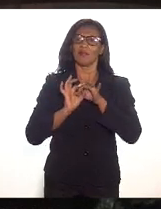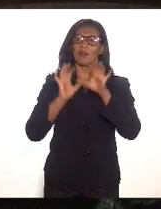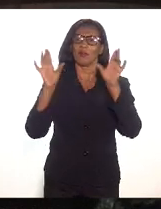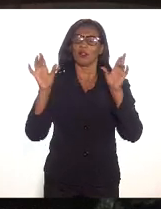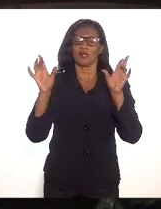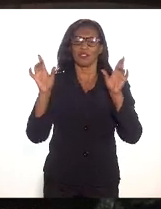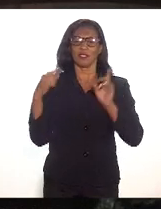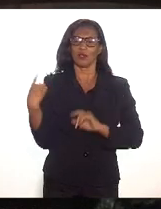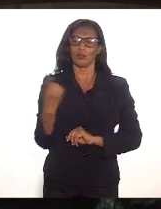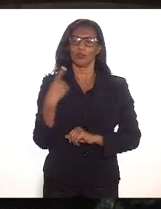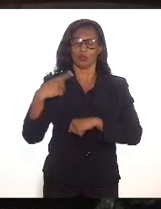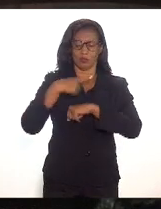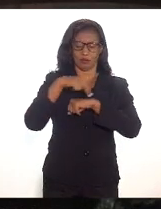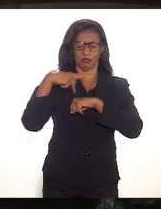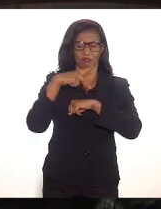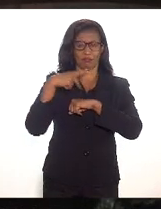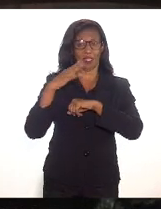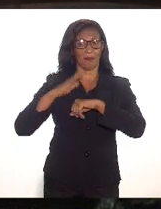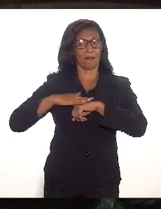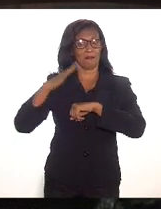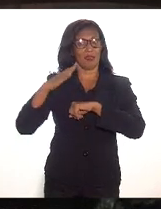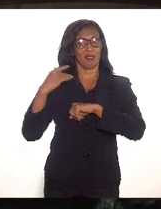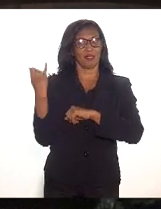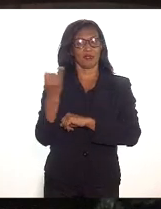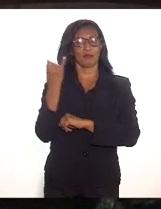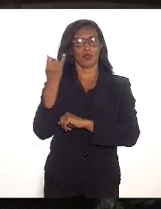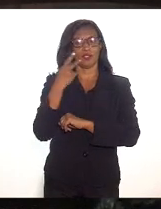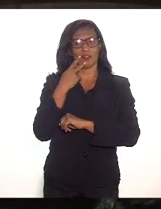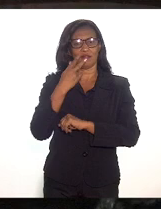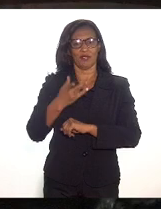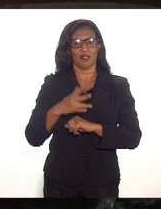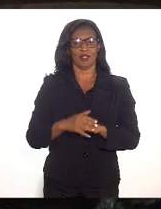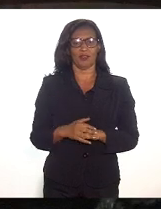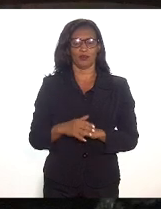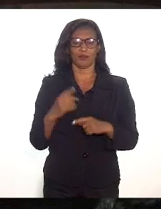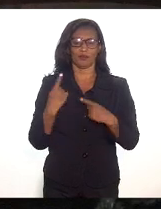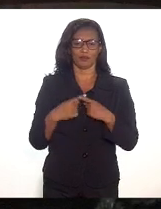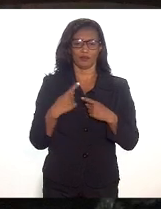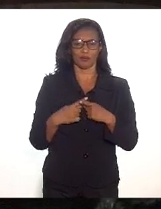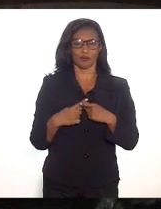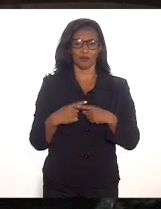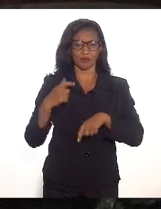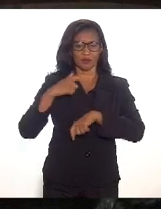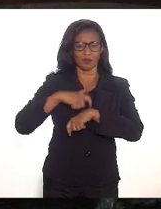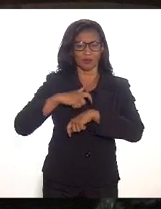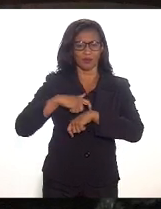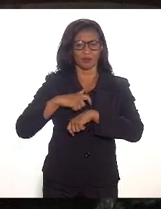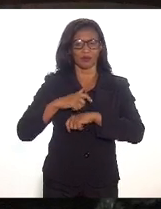país. Eu acho que isso é o mais importante ser dito, porque em momentos de